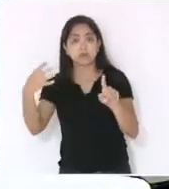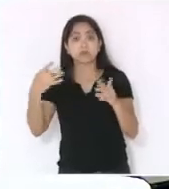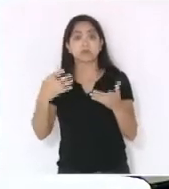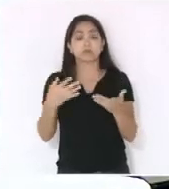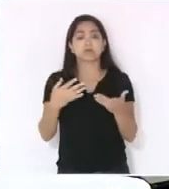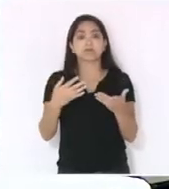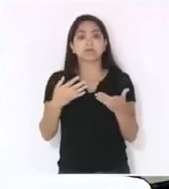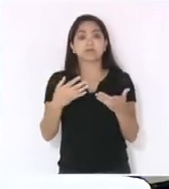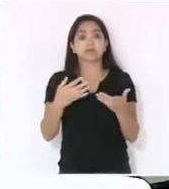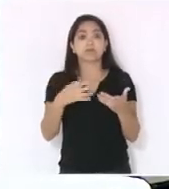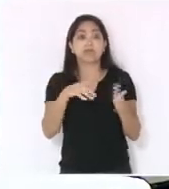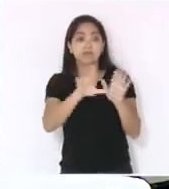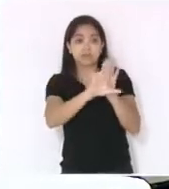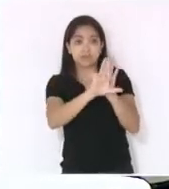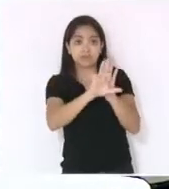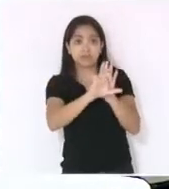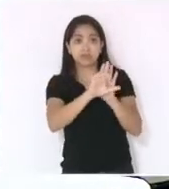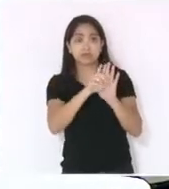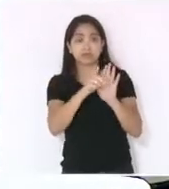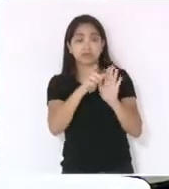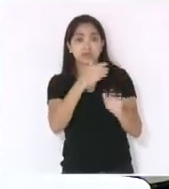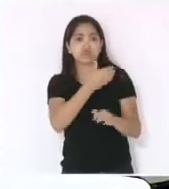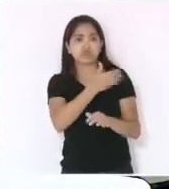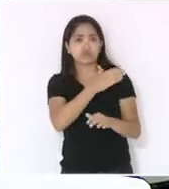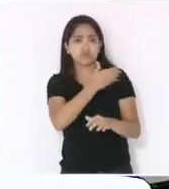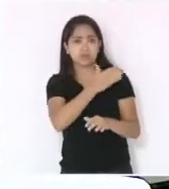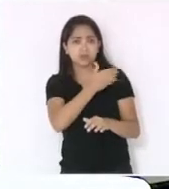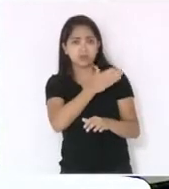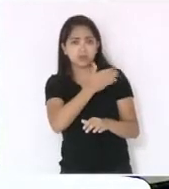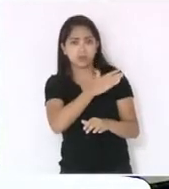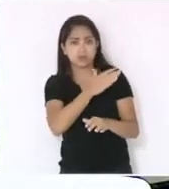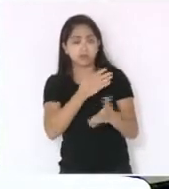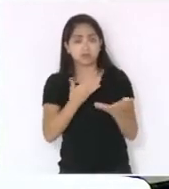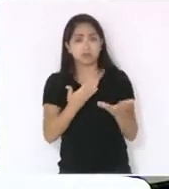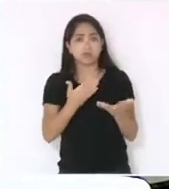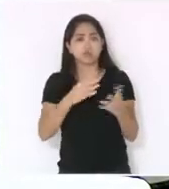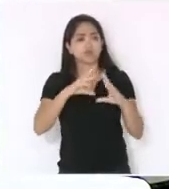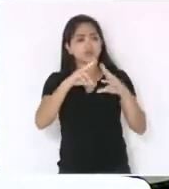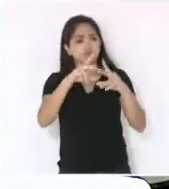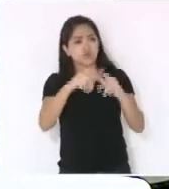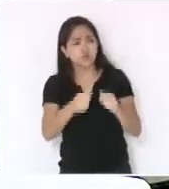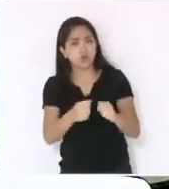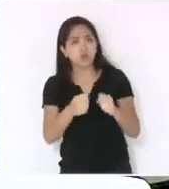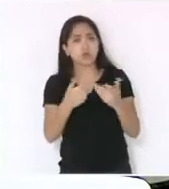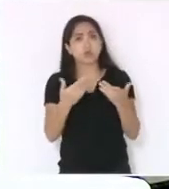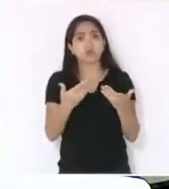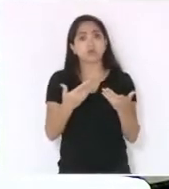na lei do racismo já estão obrigados todos os preconceitos, como